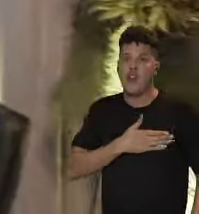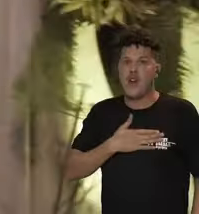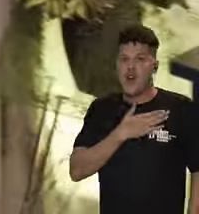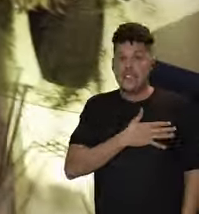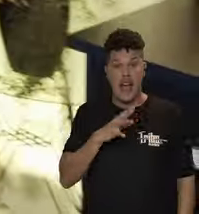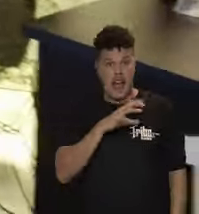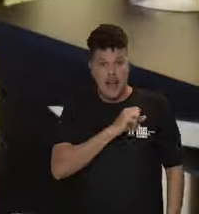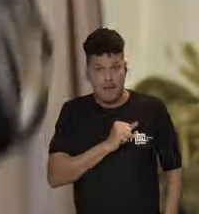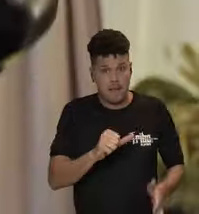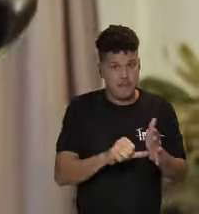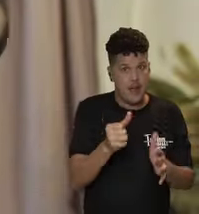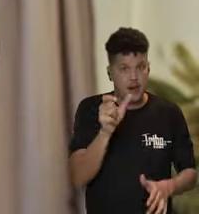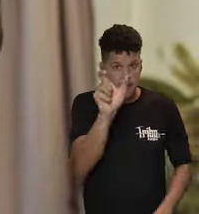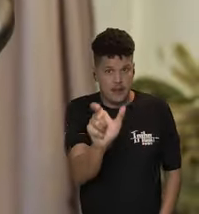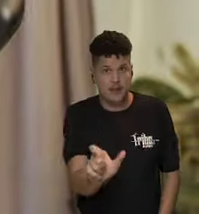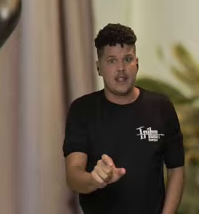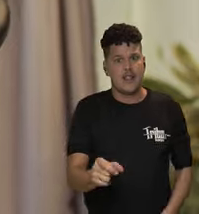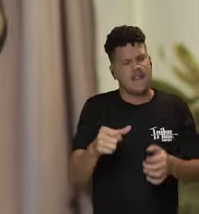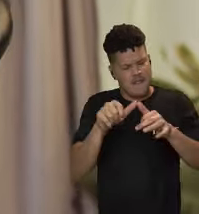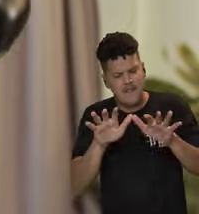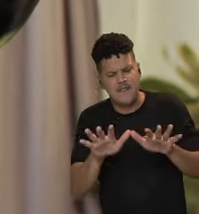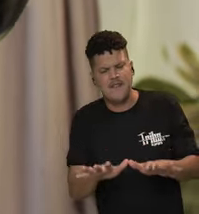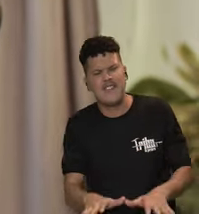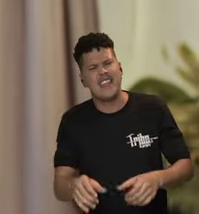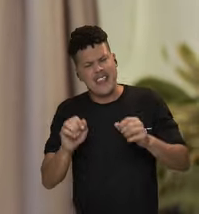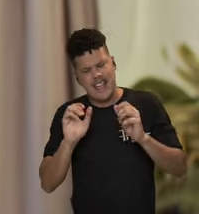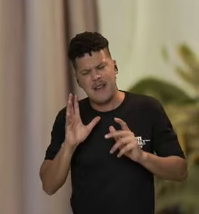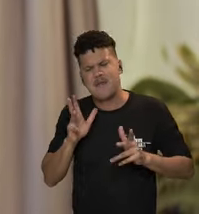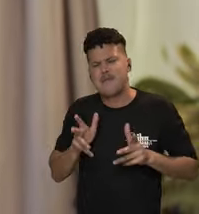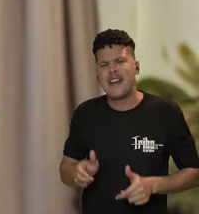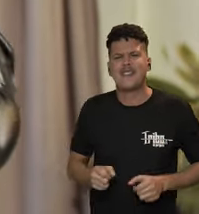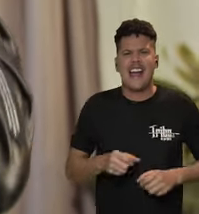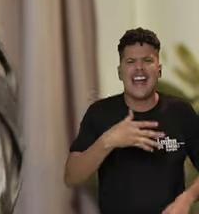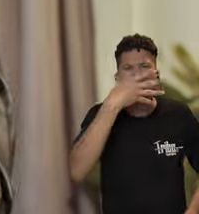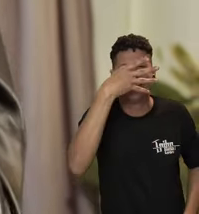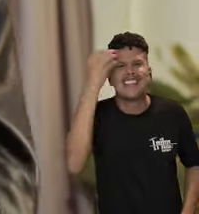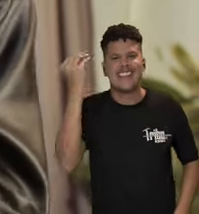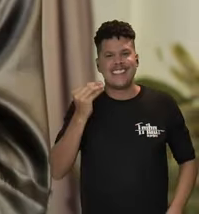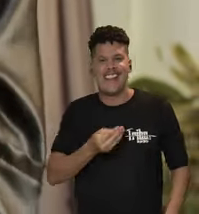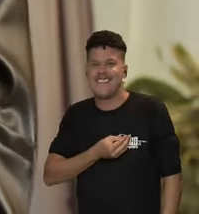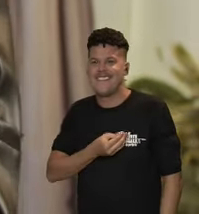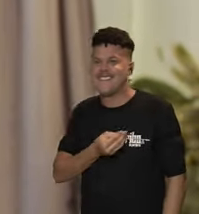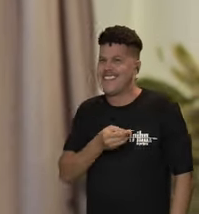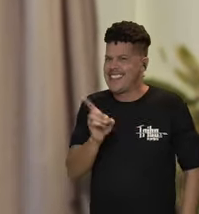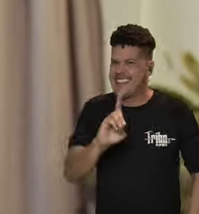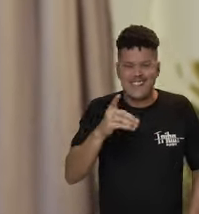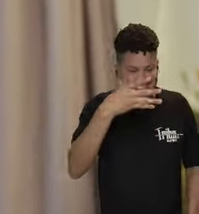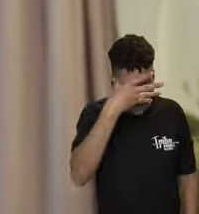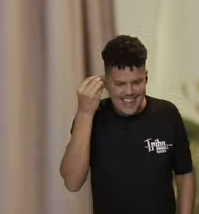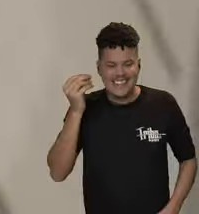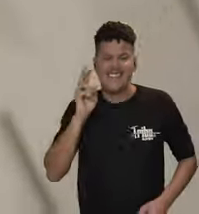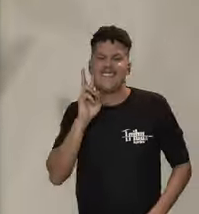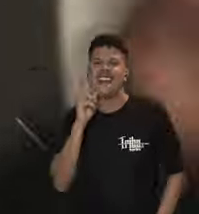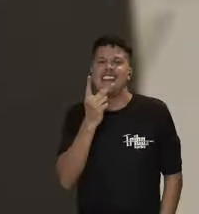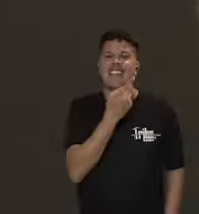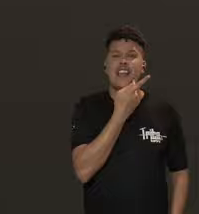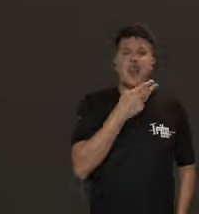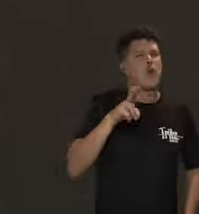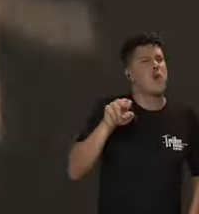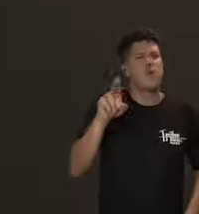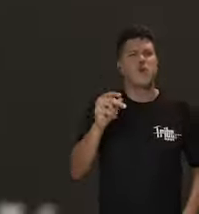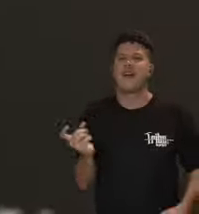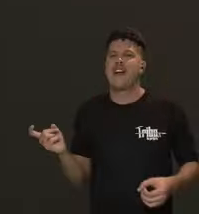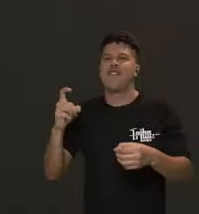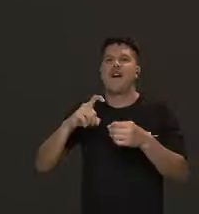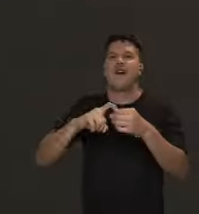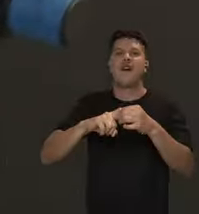você. Fica até mais tarde. Esquece da vida, mas não esquece a vaidade. Nunca foi a mesma